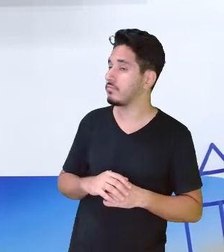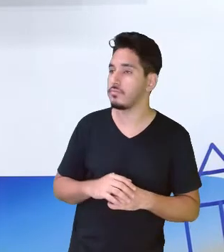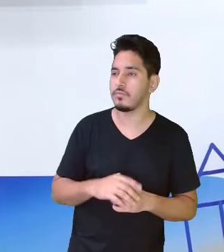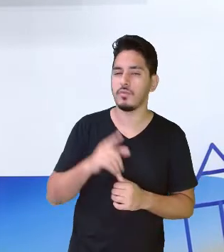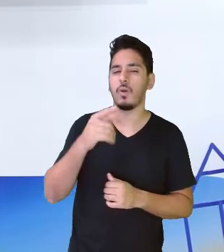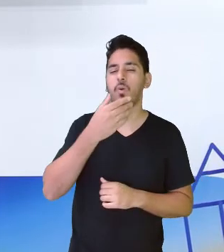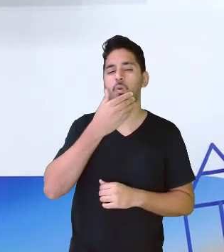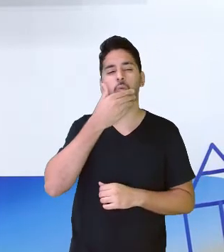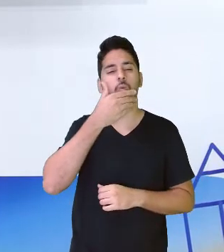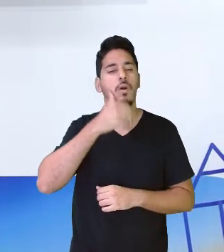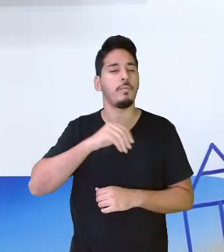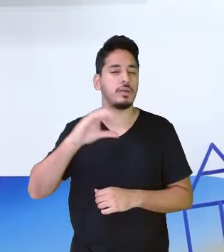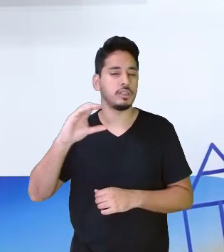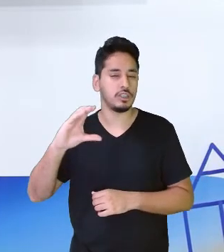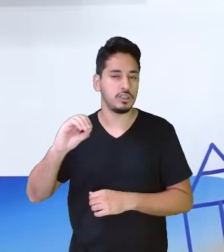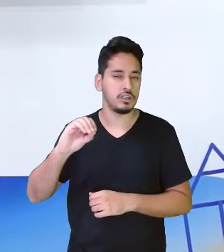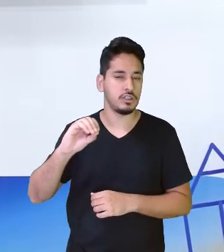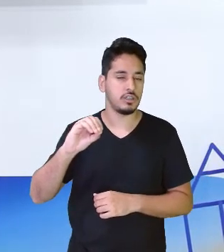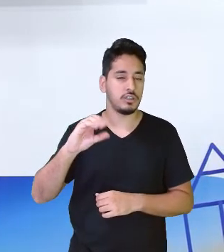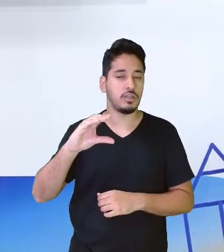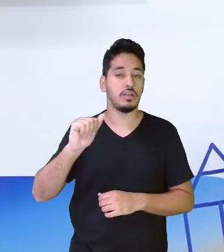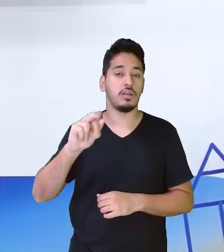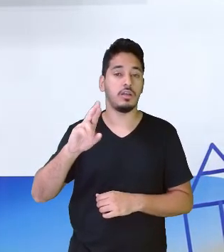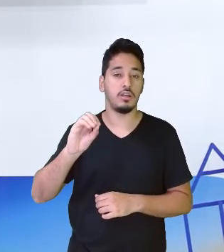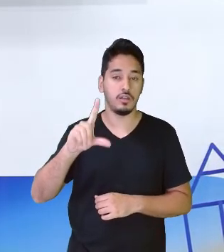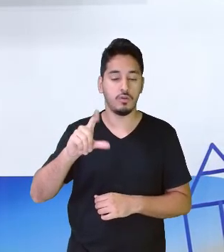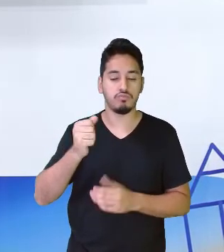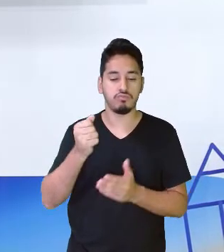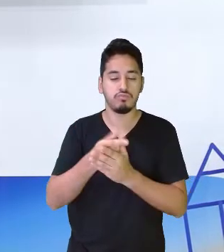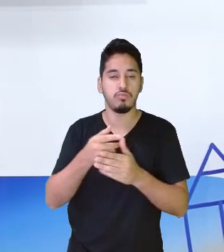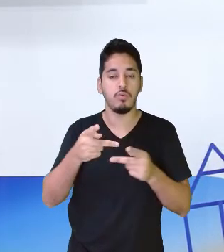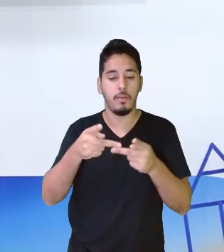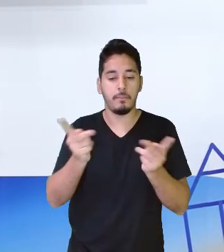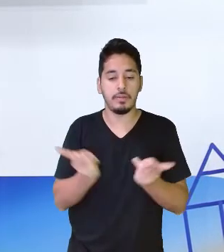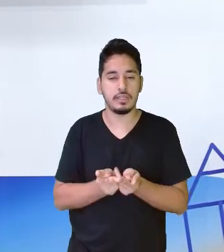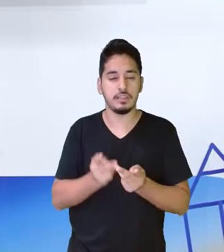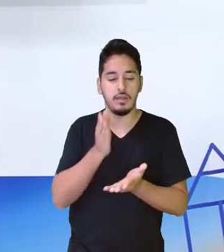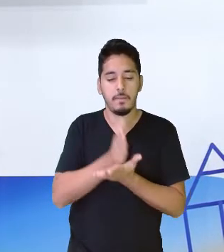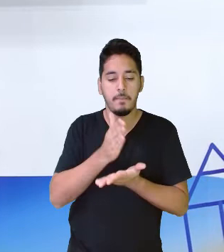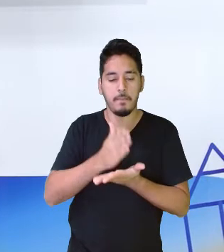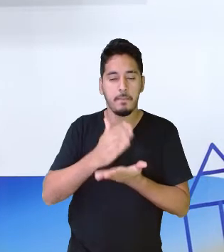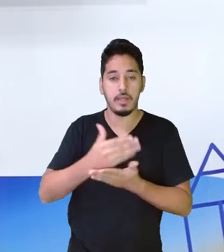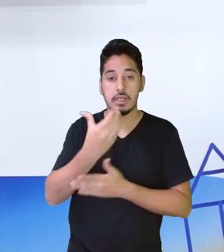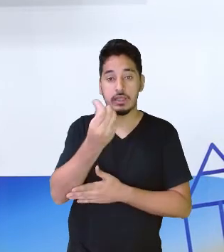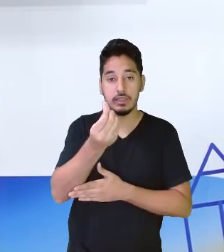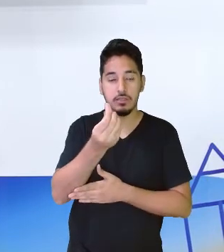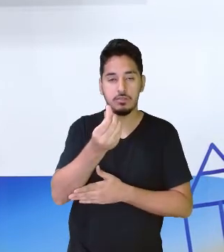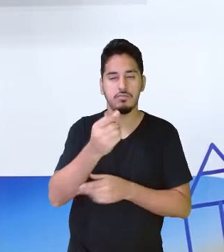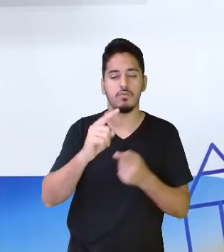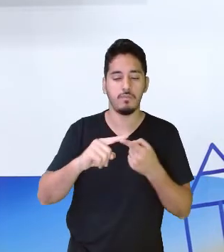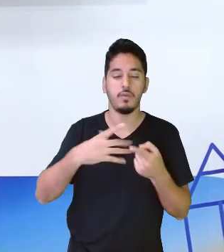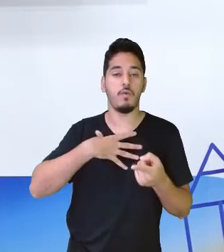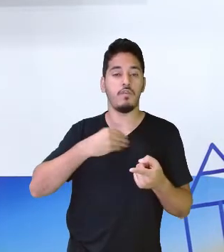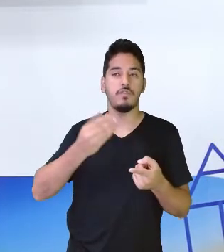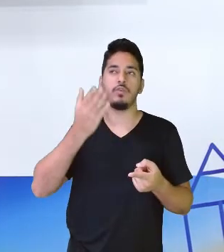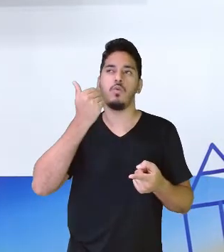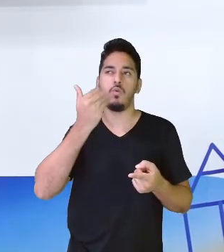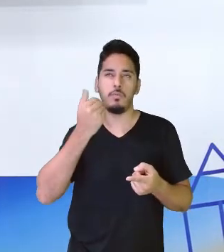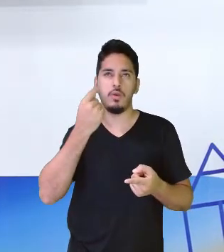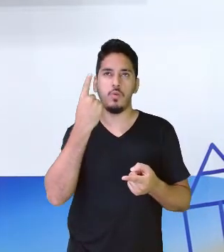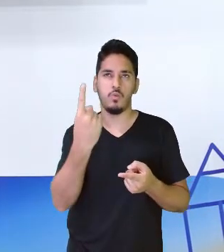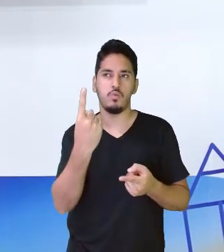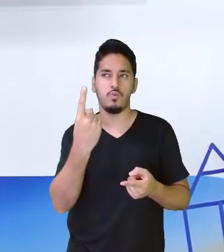Carol comprou uma pizza e dividiu em 6 partes. Seu filho comeu um pedaço. Que